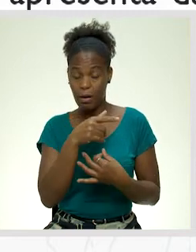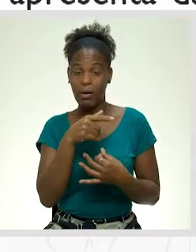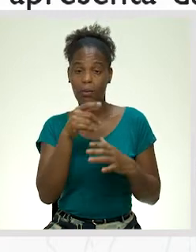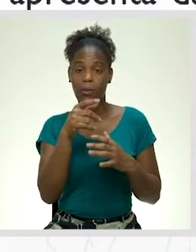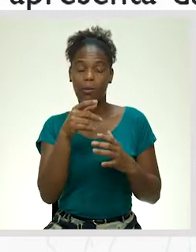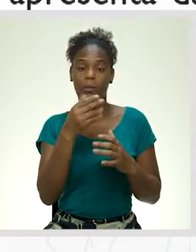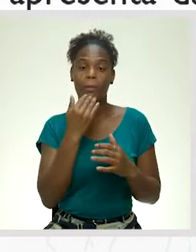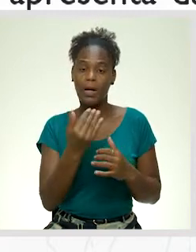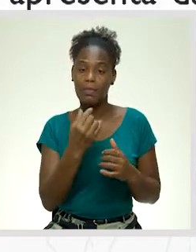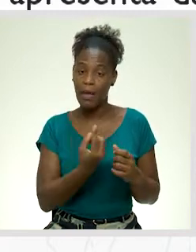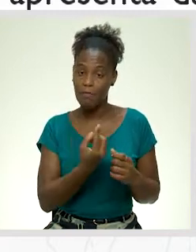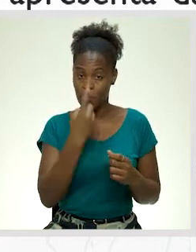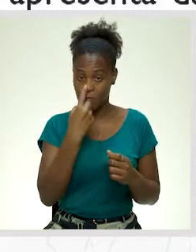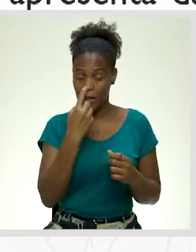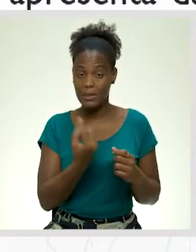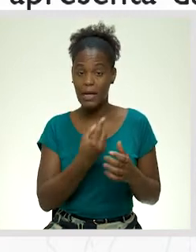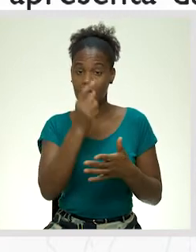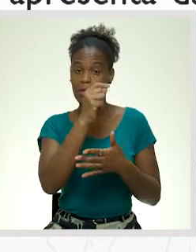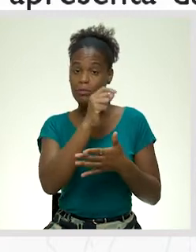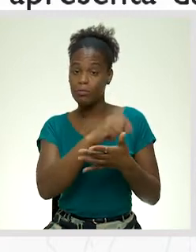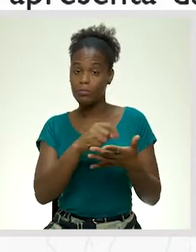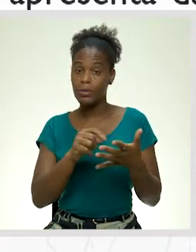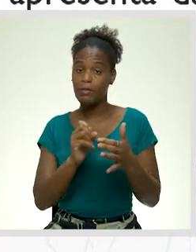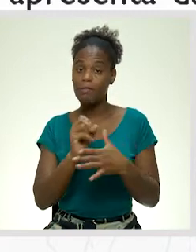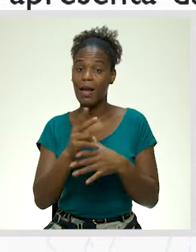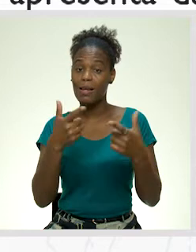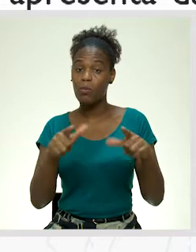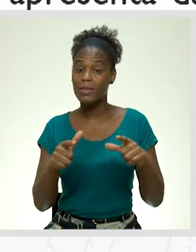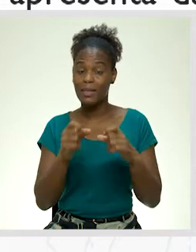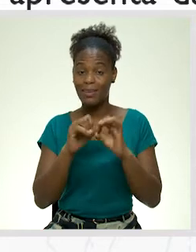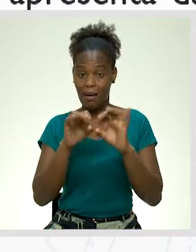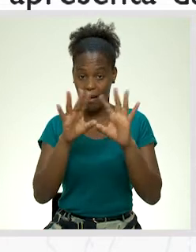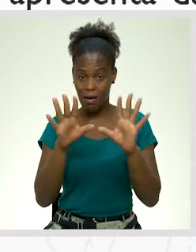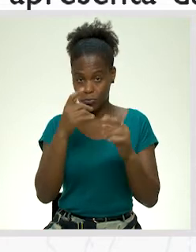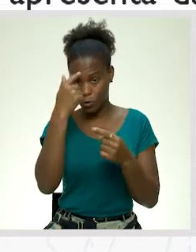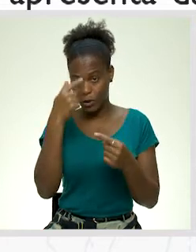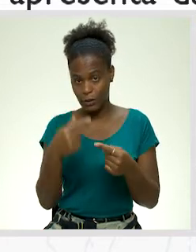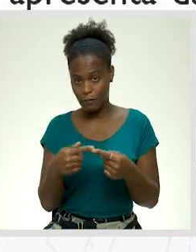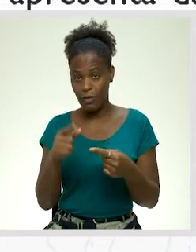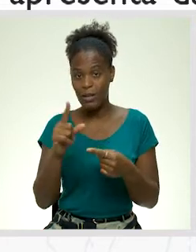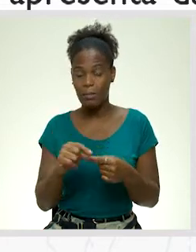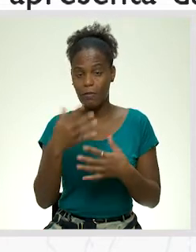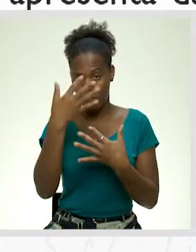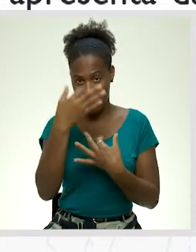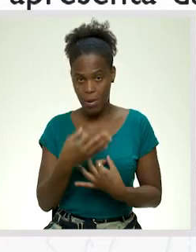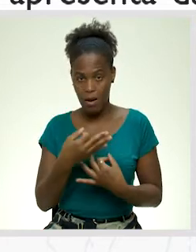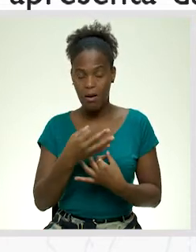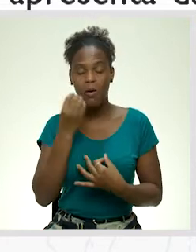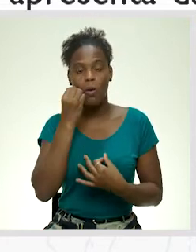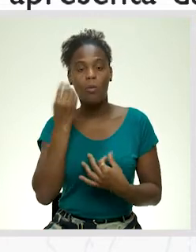preferencialmente, ser dirigidos e apresentar uma linguagem clara, objetiva e formal,